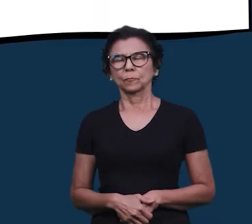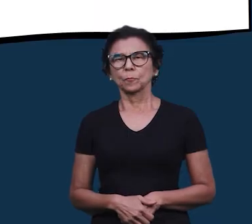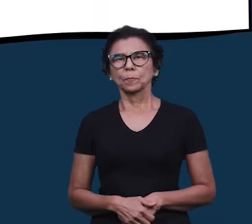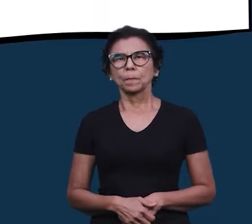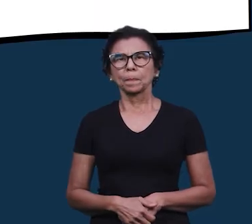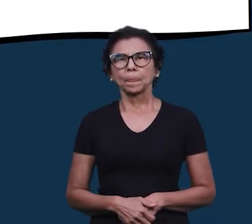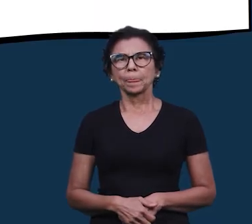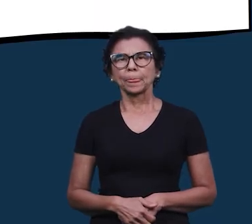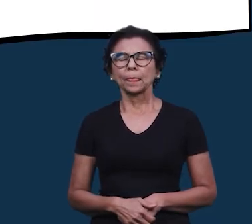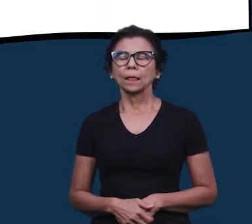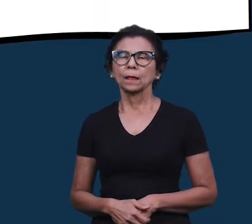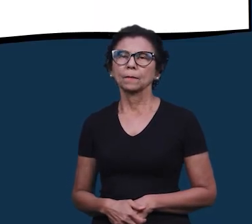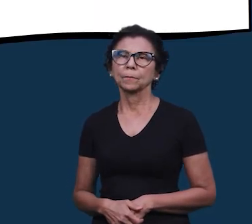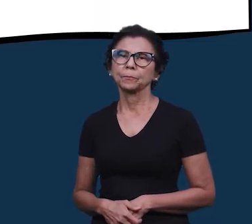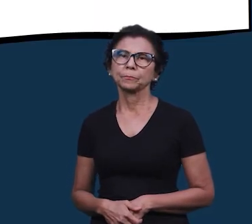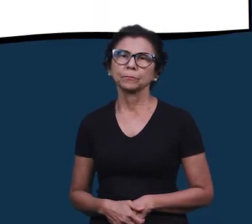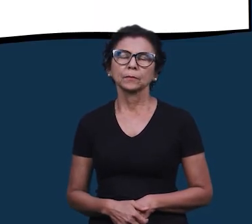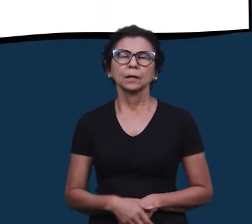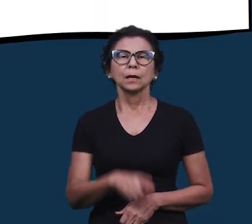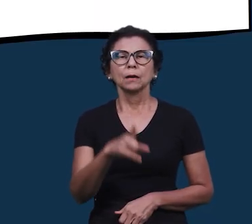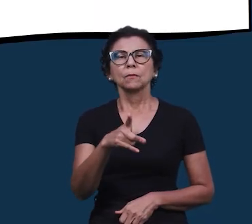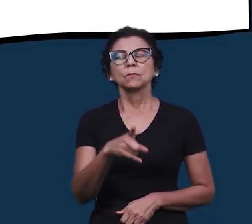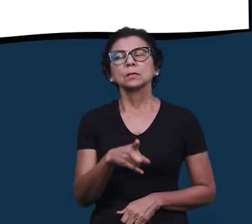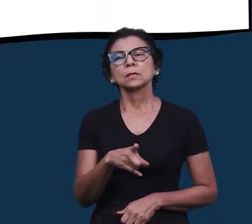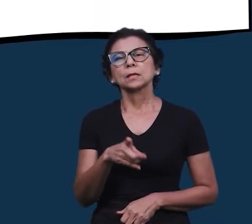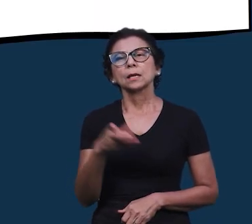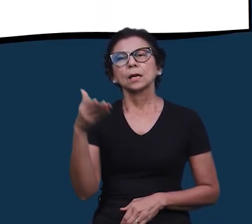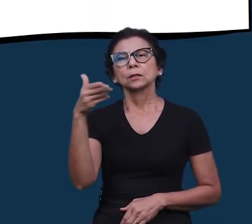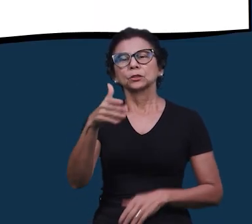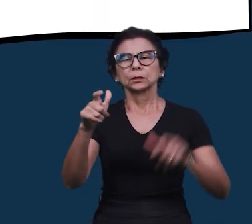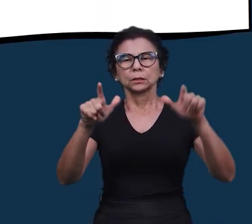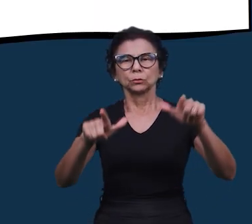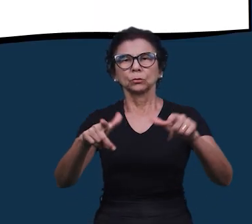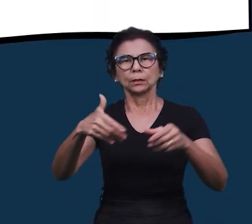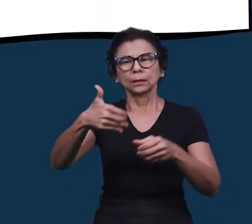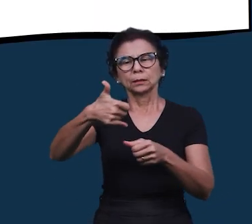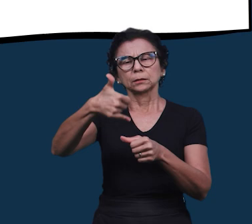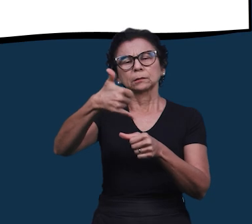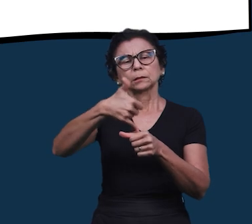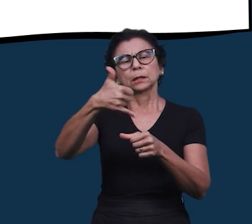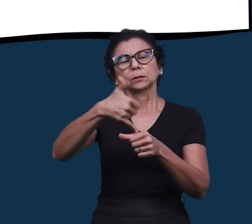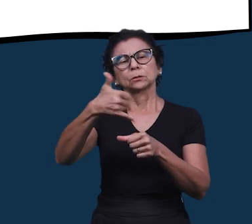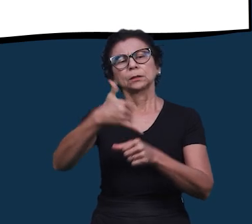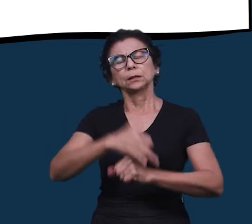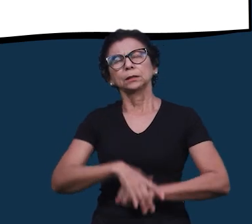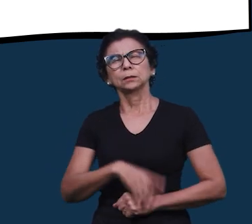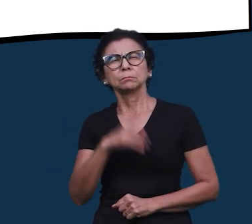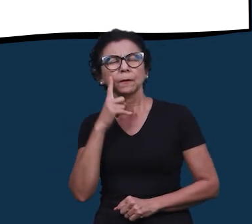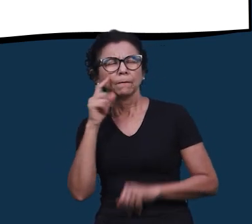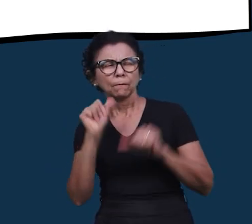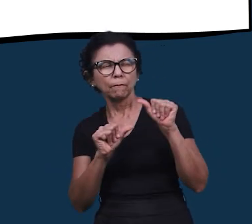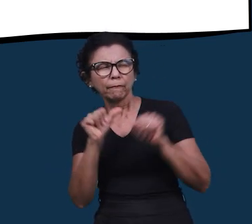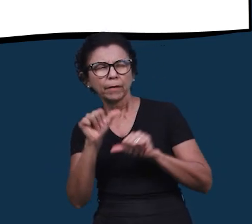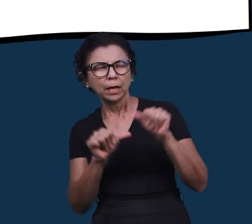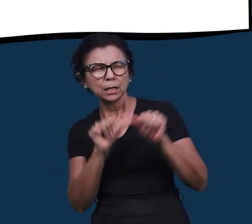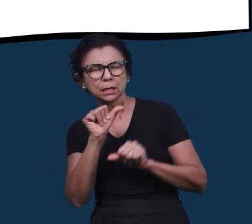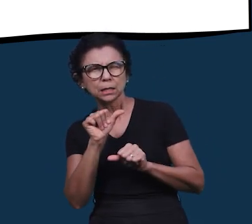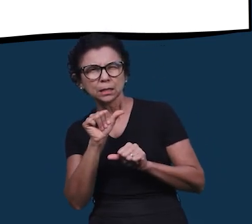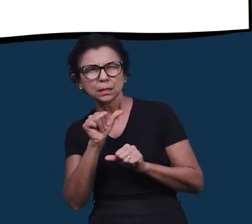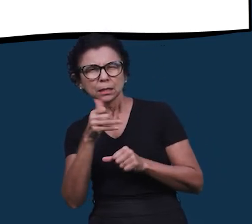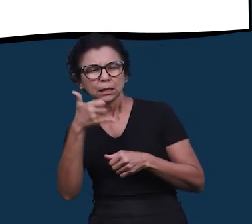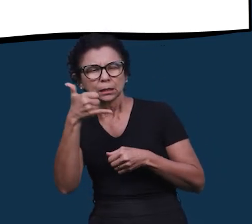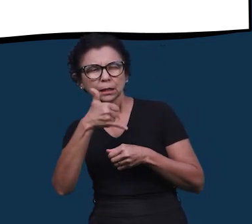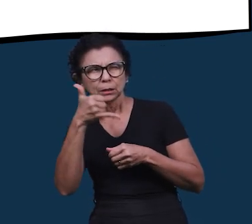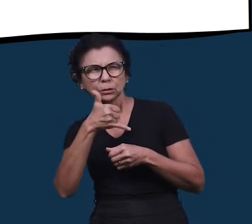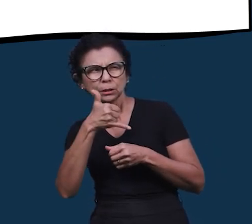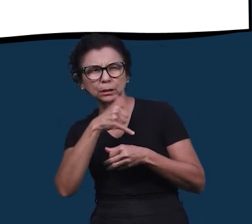Você tem o direito de chegar no posto de gasolina e verificar se essa gasolina está adulterada.